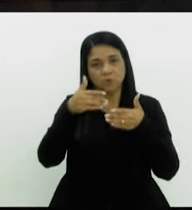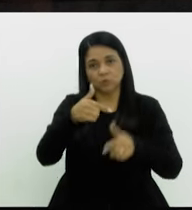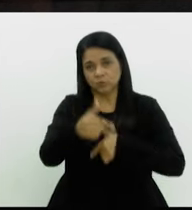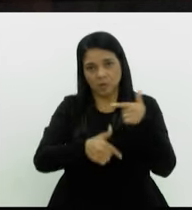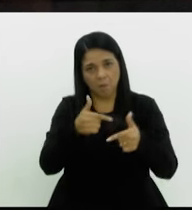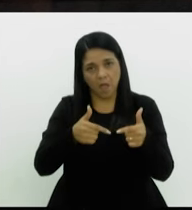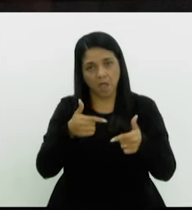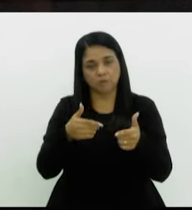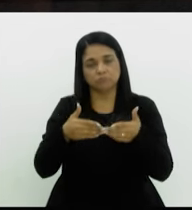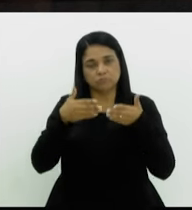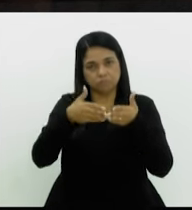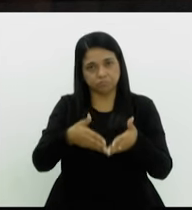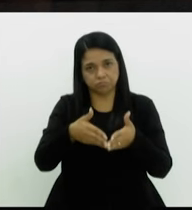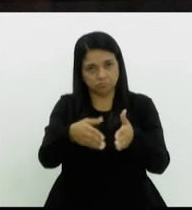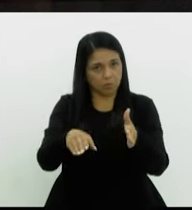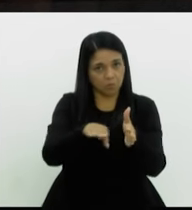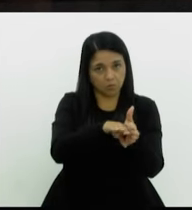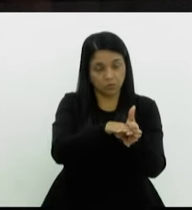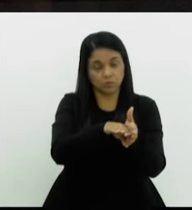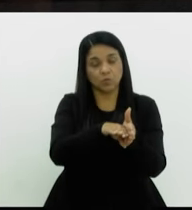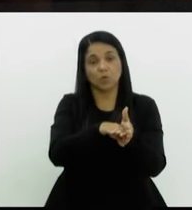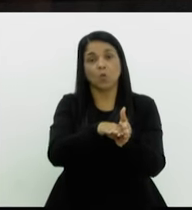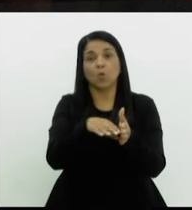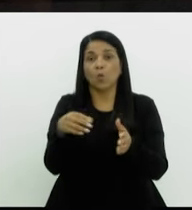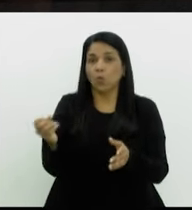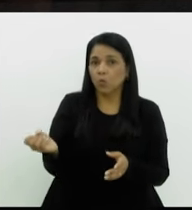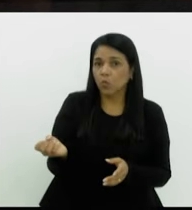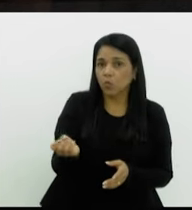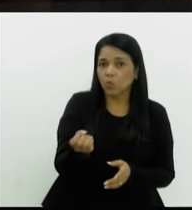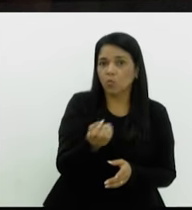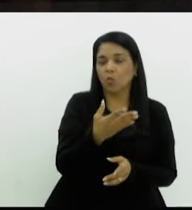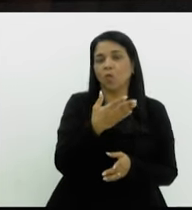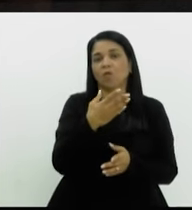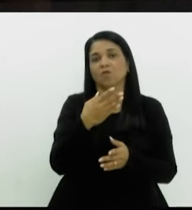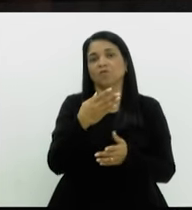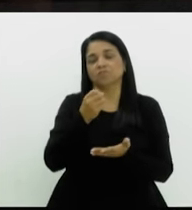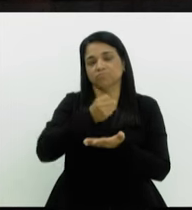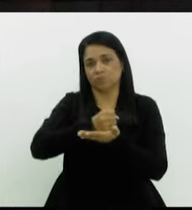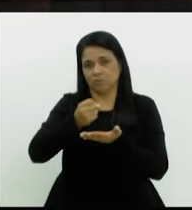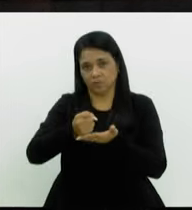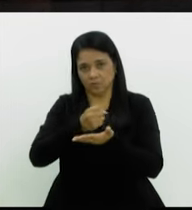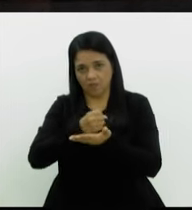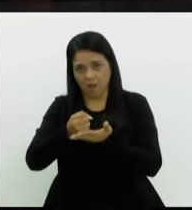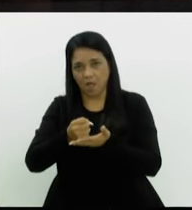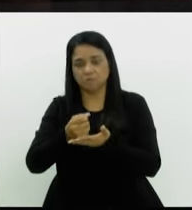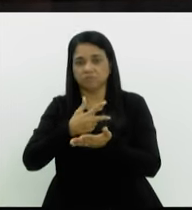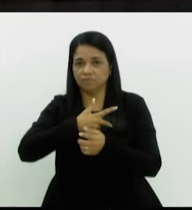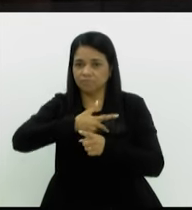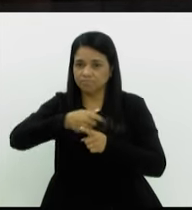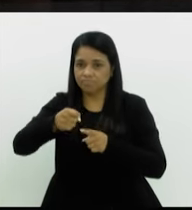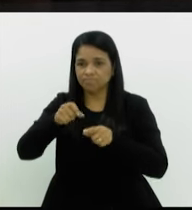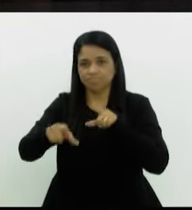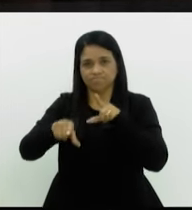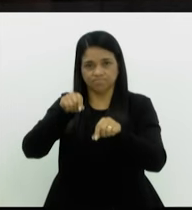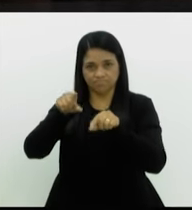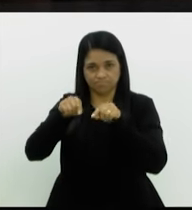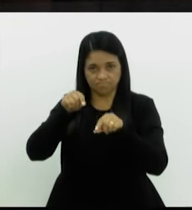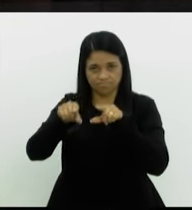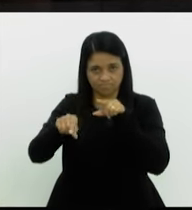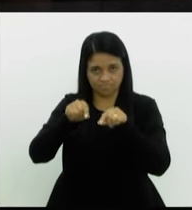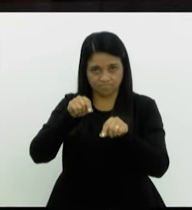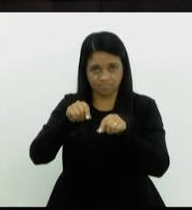novo concessionário não for declarado, né, vencedor, através do processo de seleção que já foi